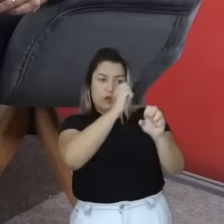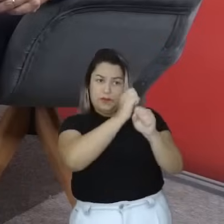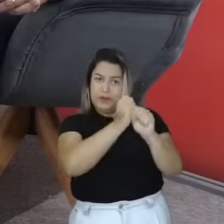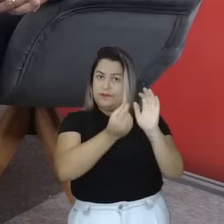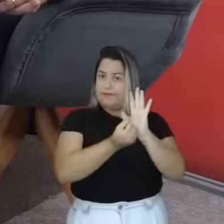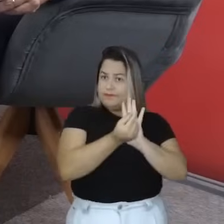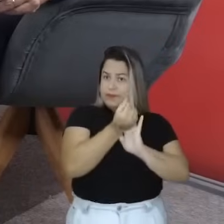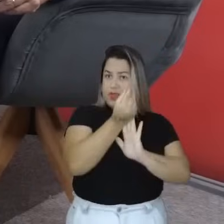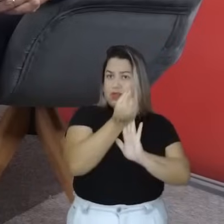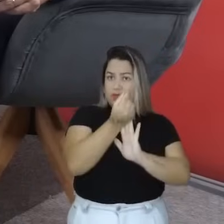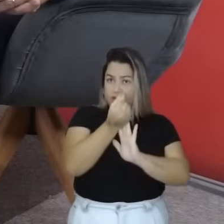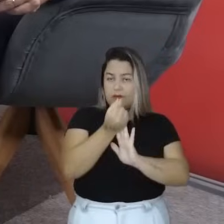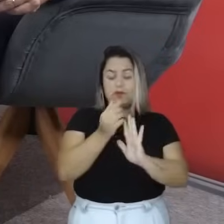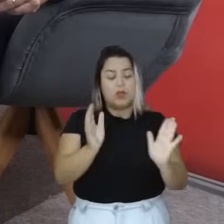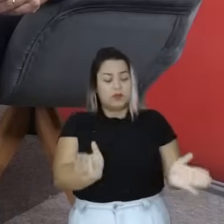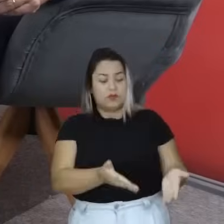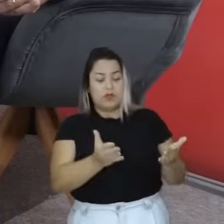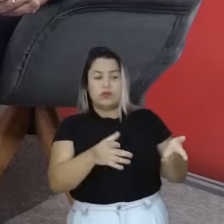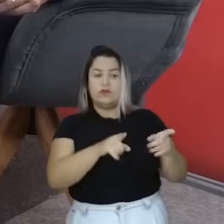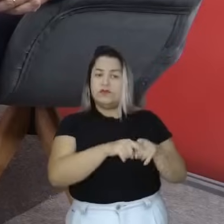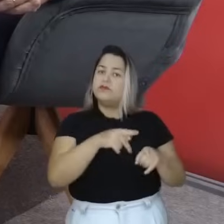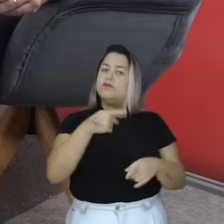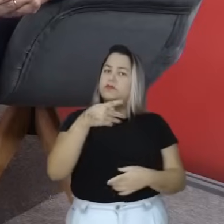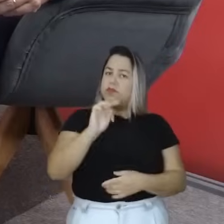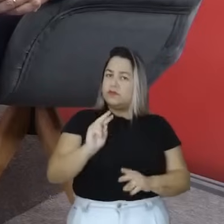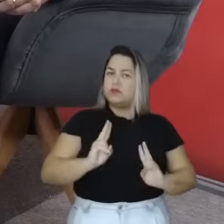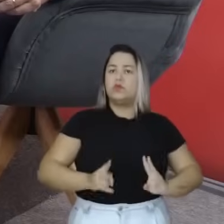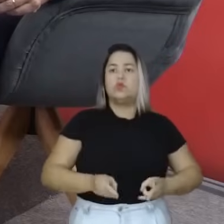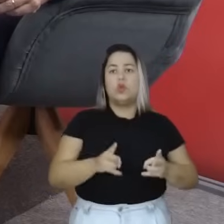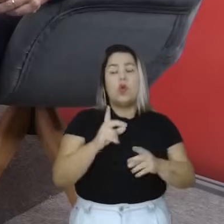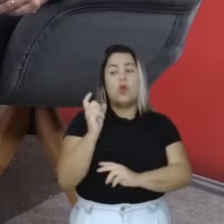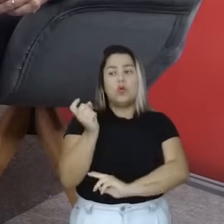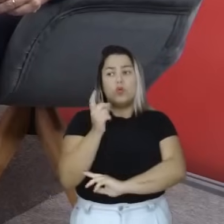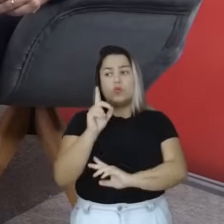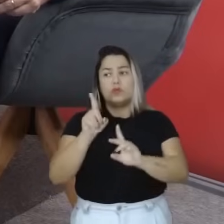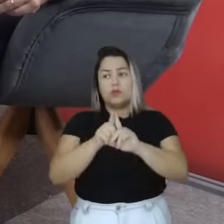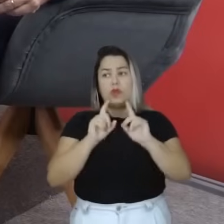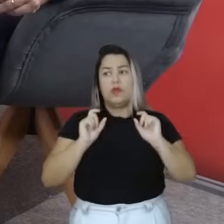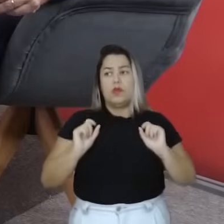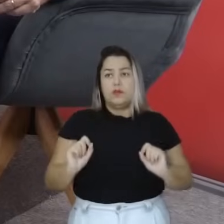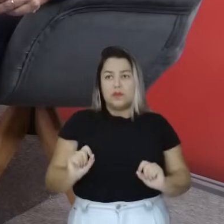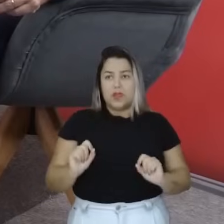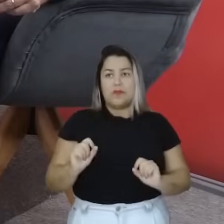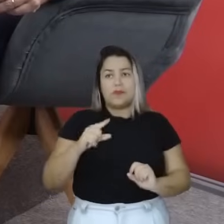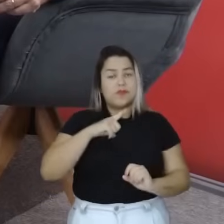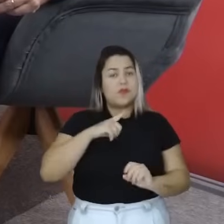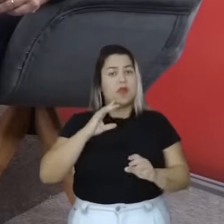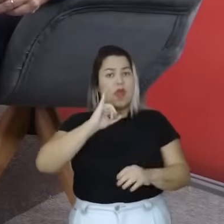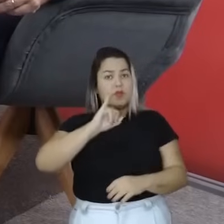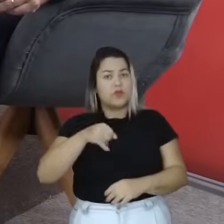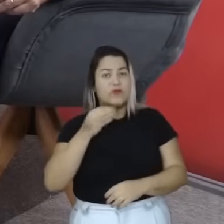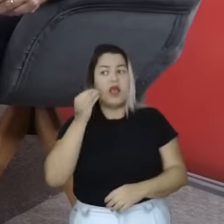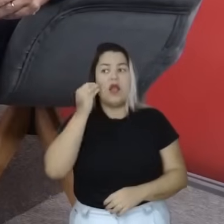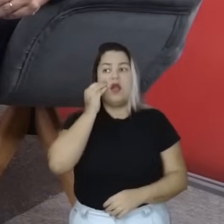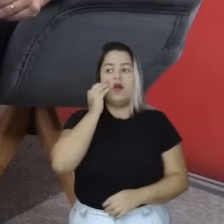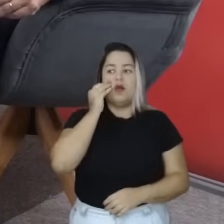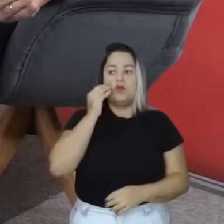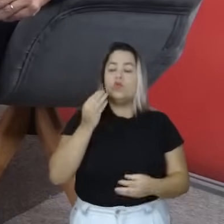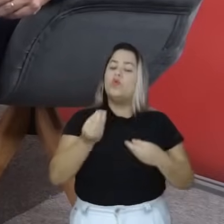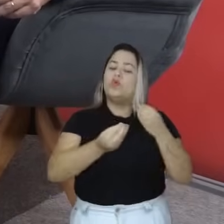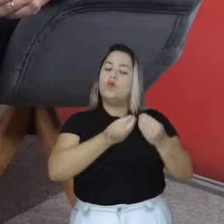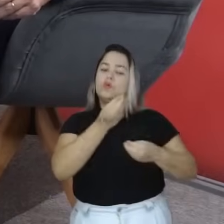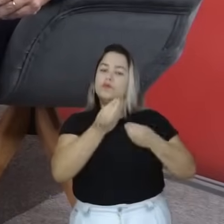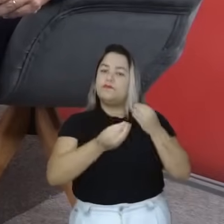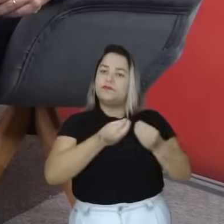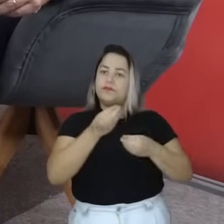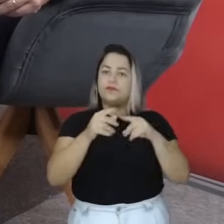participativo. Essa é uma iniciativa do PT, sempre foi, né? No Rio Grande do Sul foi um dos precursores. E a gente vai aproveitar agora para saber como que ficou do